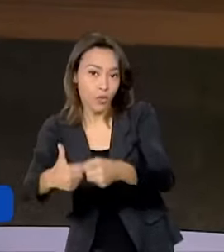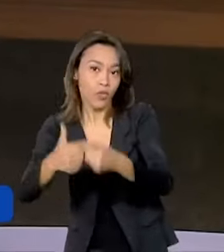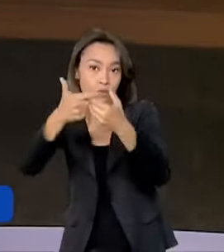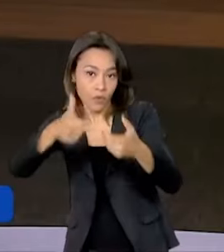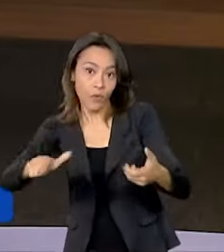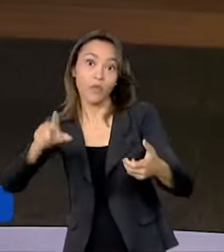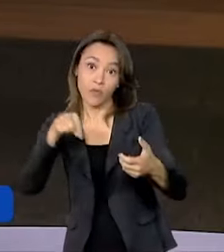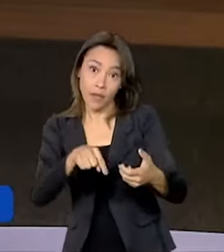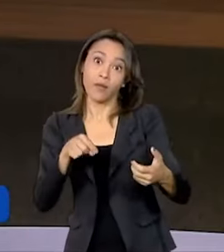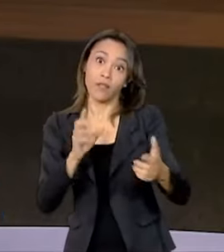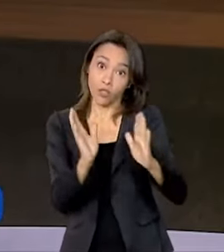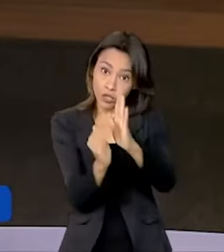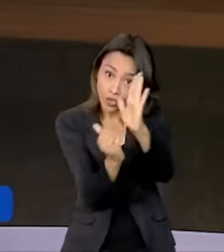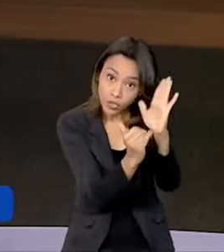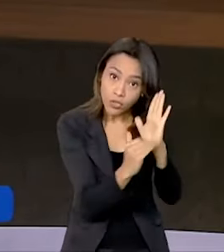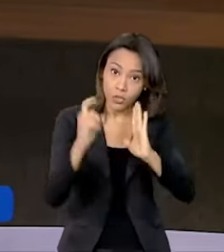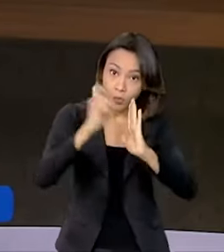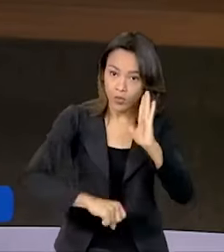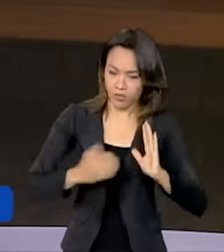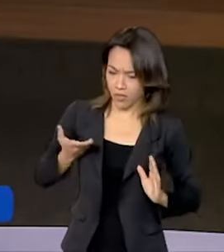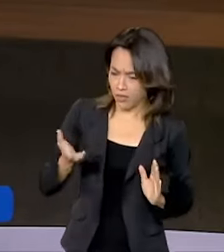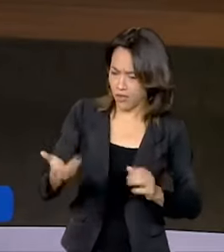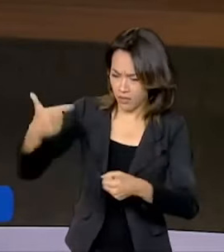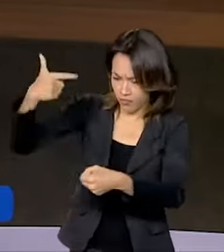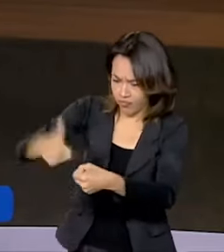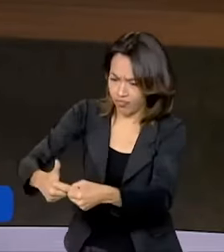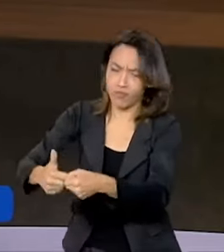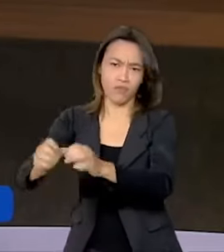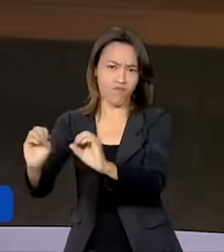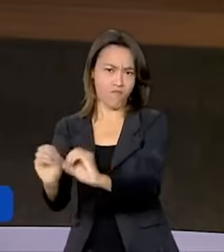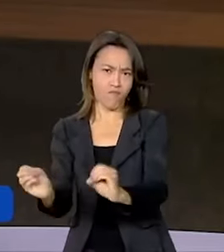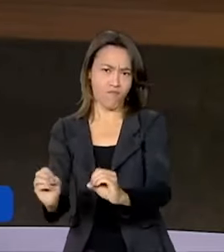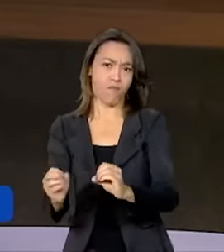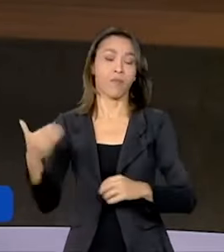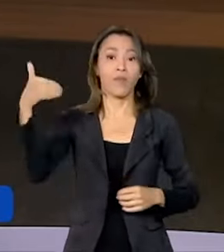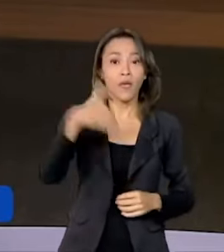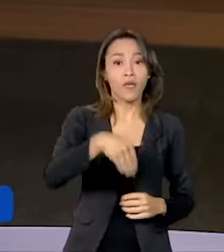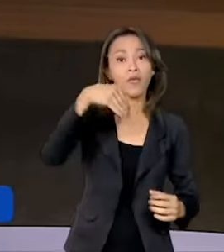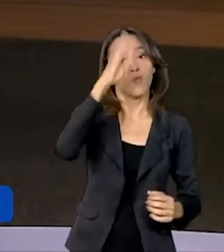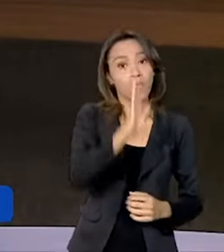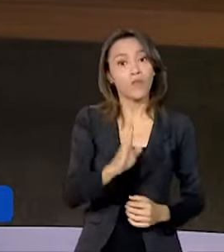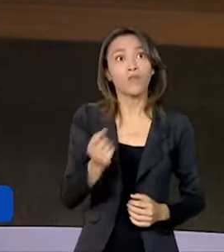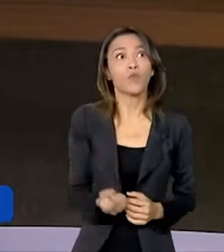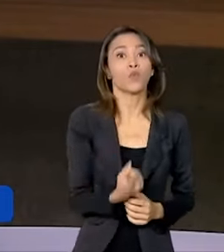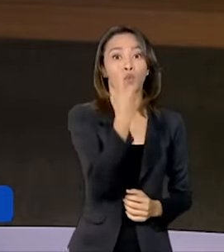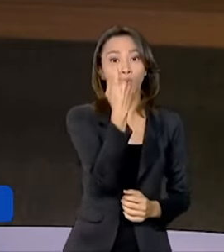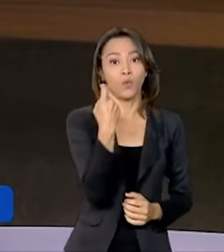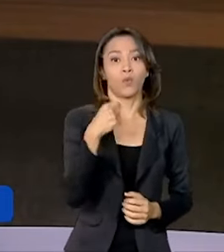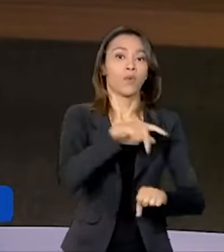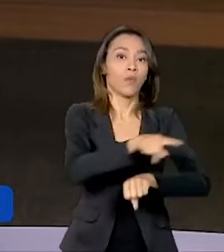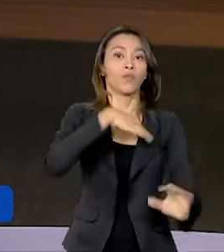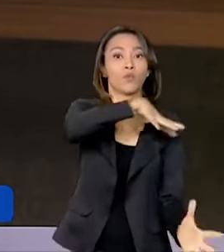negacionista né do tempo anterior foi o único pai do mundo que eh desonerou o